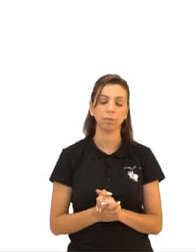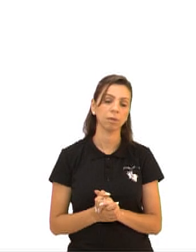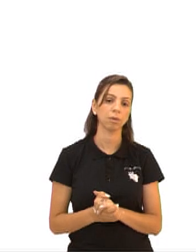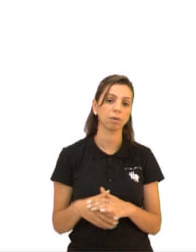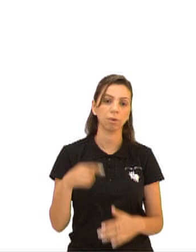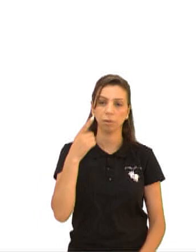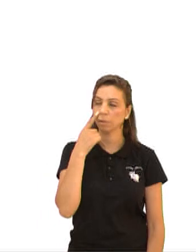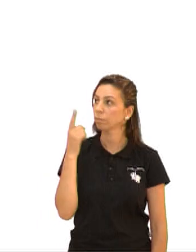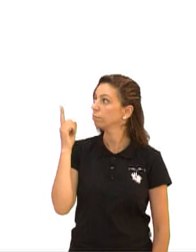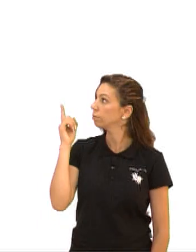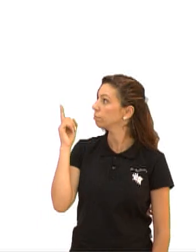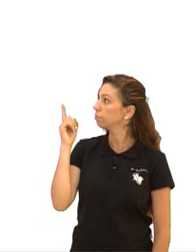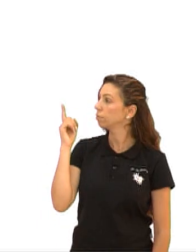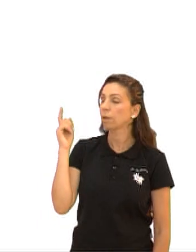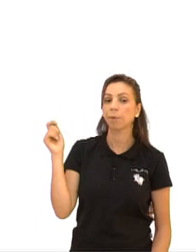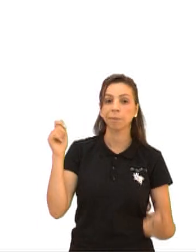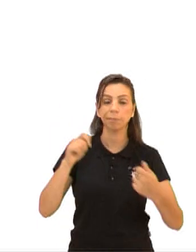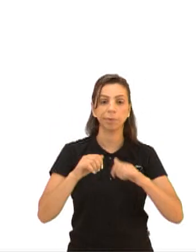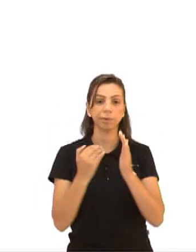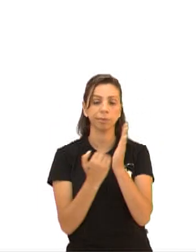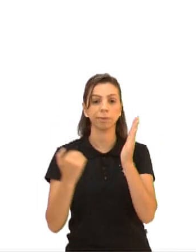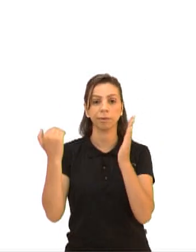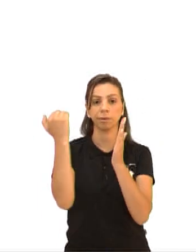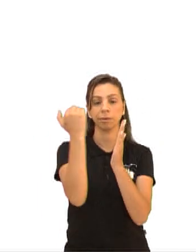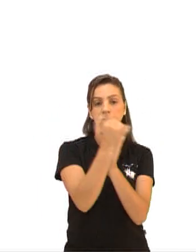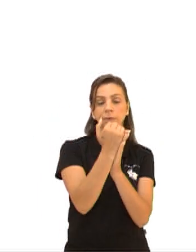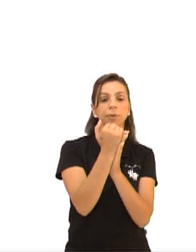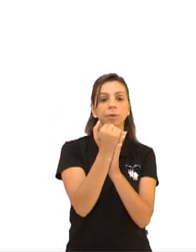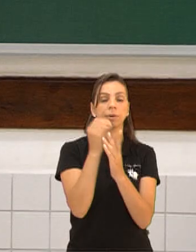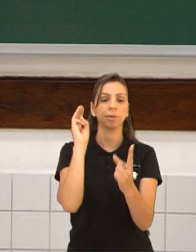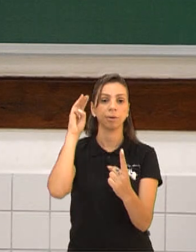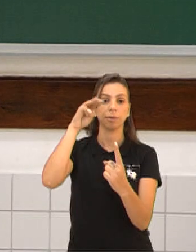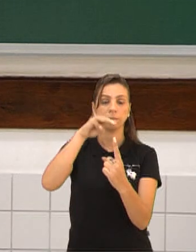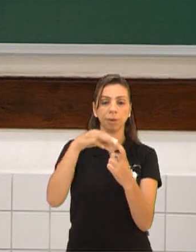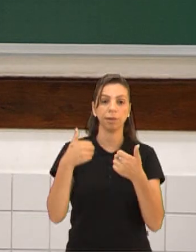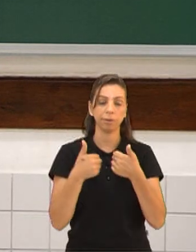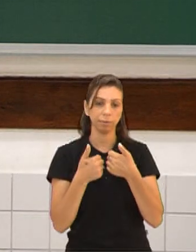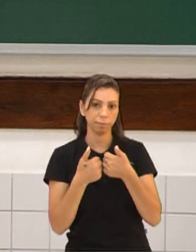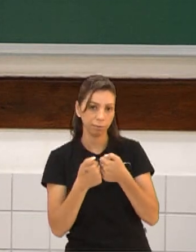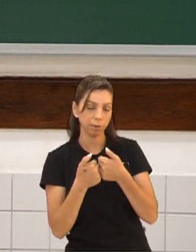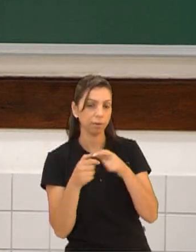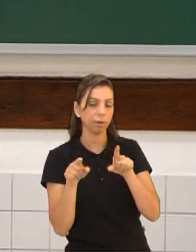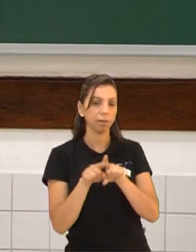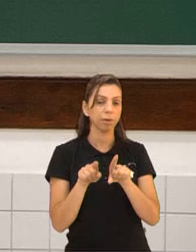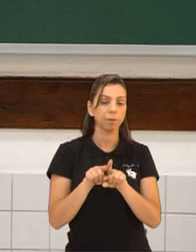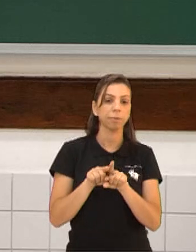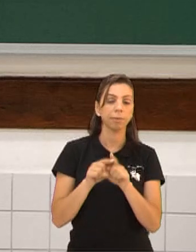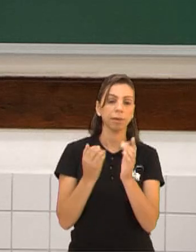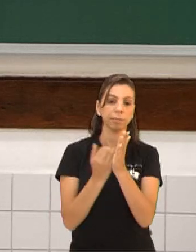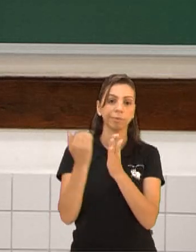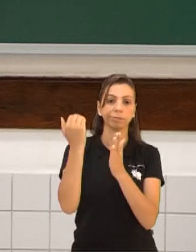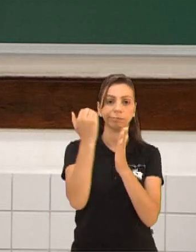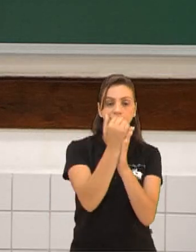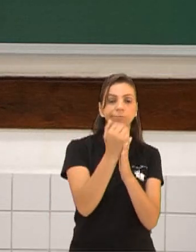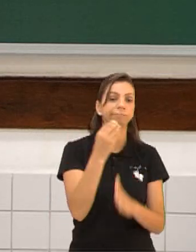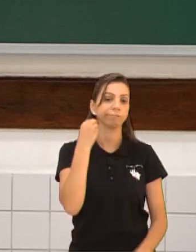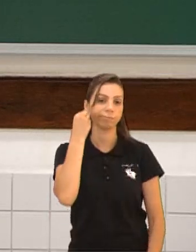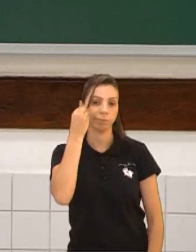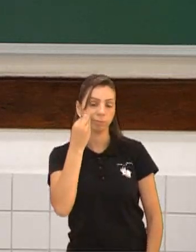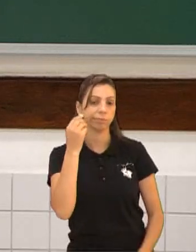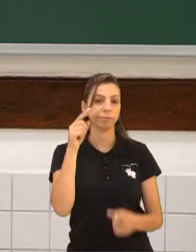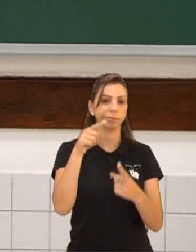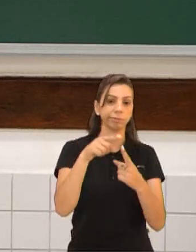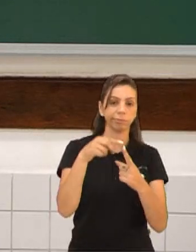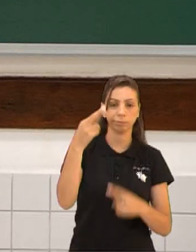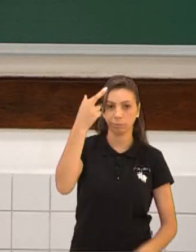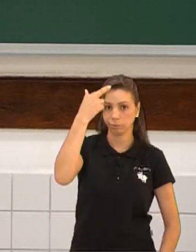é necessário, então, superar a metafísica e a dicotomia entre racionalismo e empirismo. O que isso significa? Quando eu